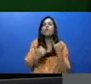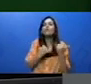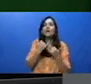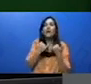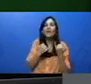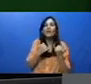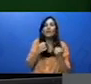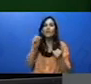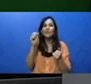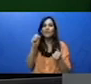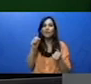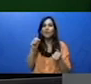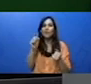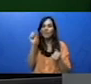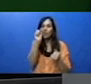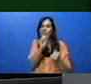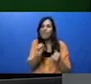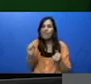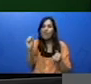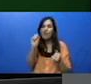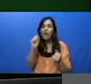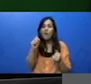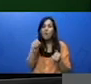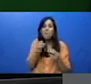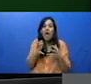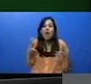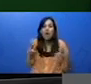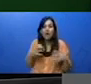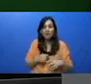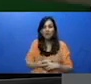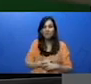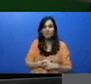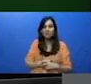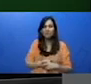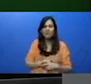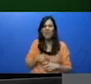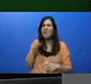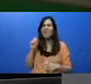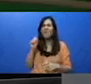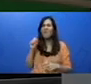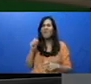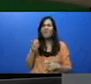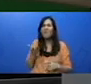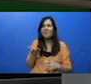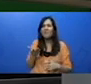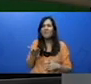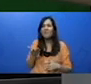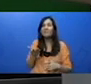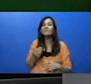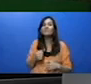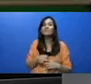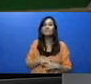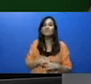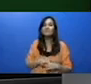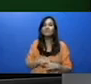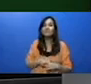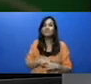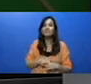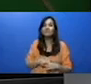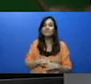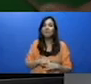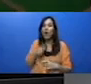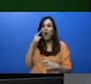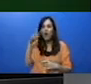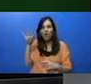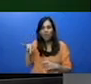número e ganhar um ponto? Quem? Nós acabamos de ver quem fez o maior ponto. Olha lá na